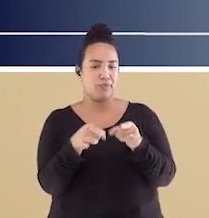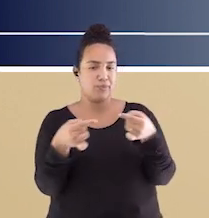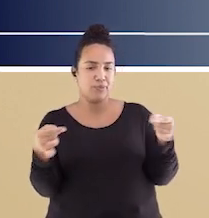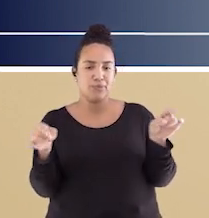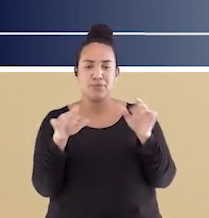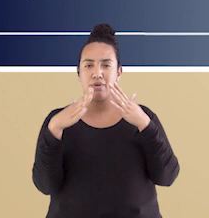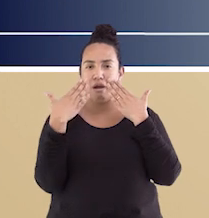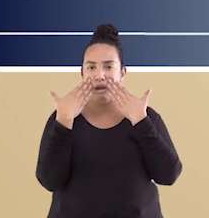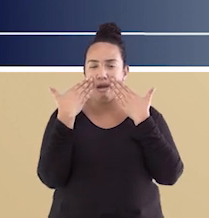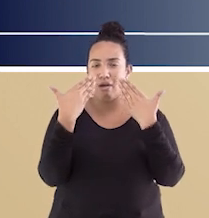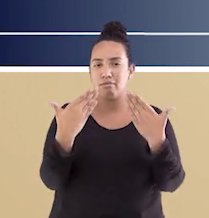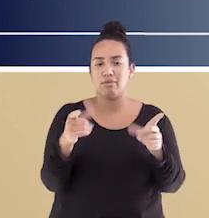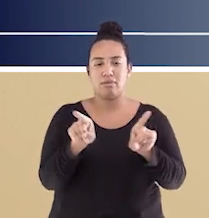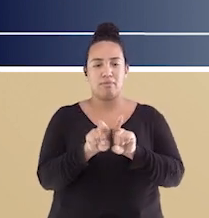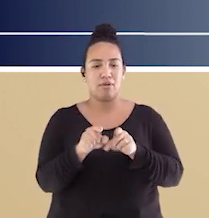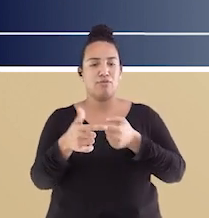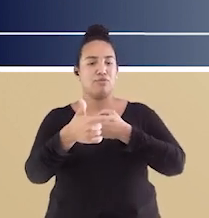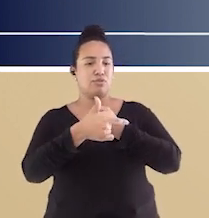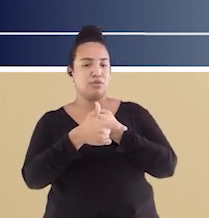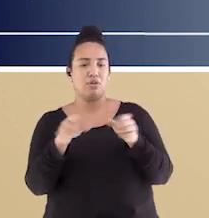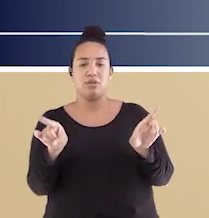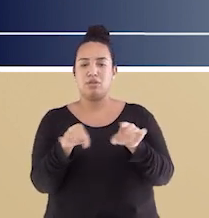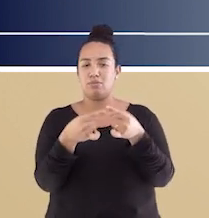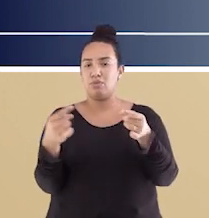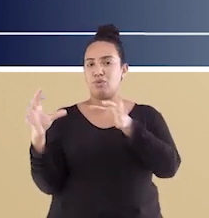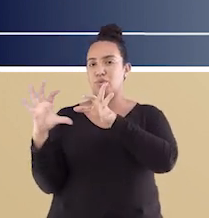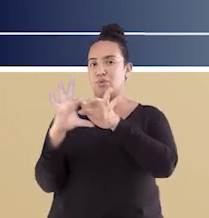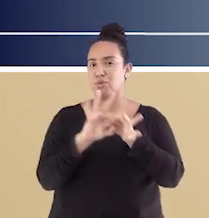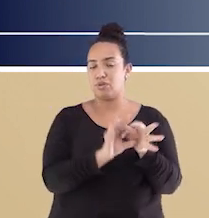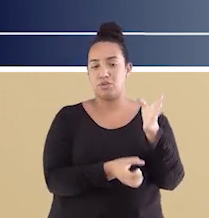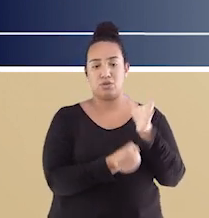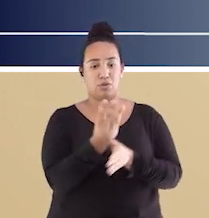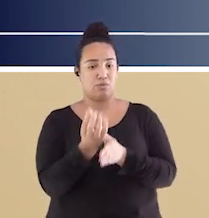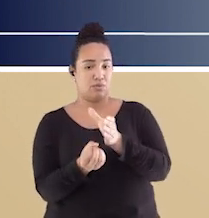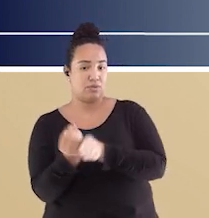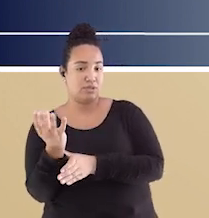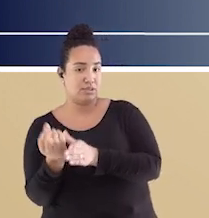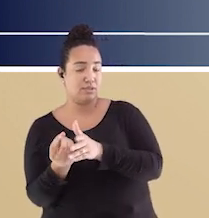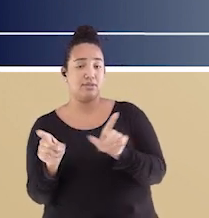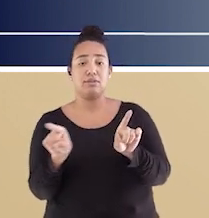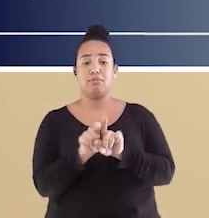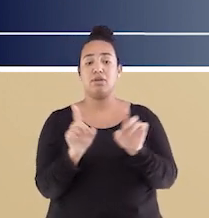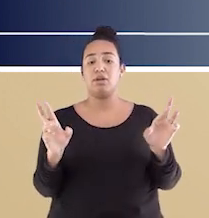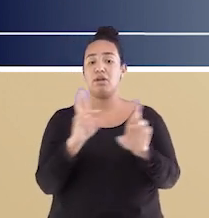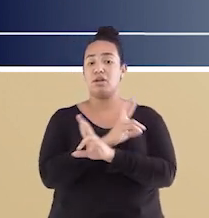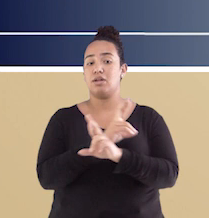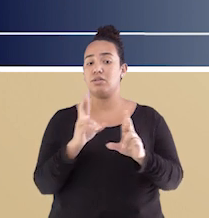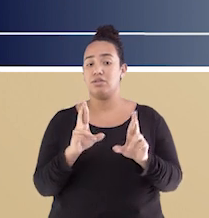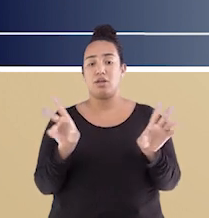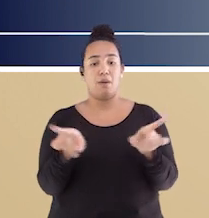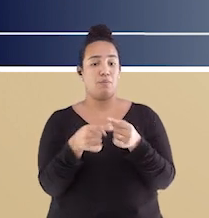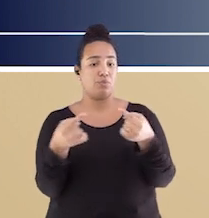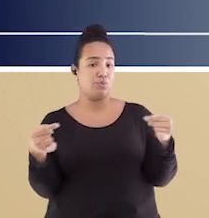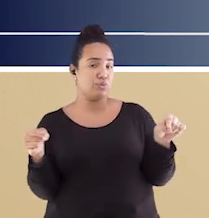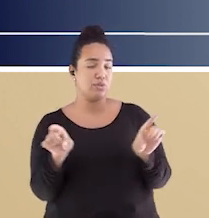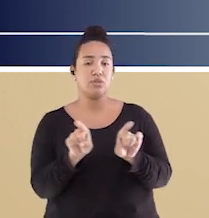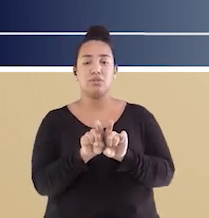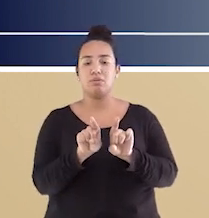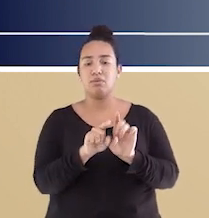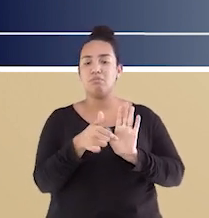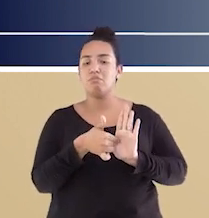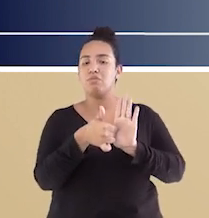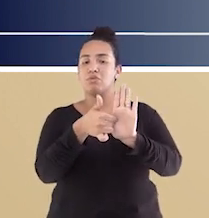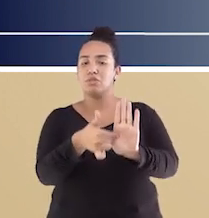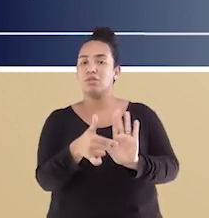e funções da música em seus contextos de produção e circulação, relacionando as práticas musicais às diferentes dimensões da